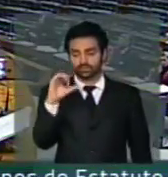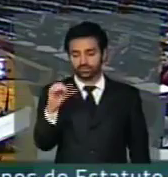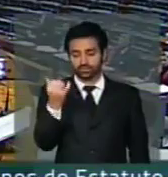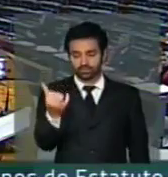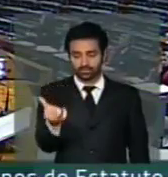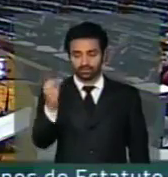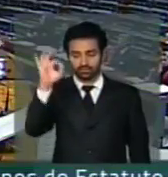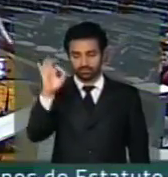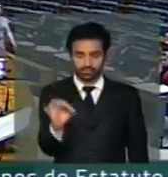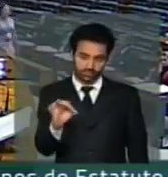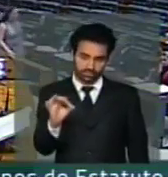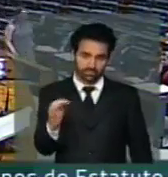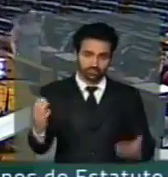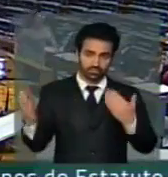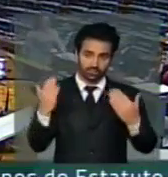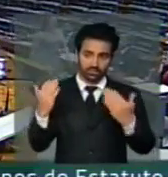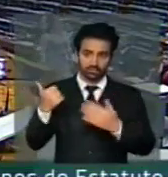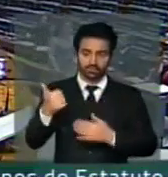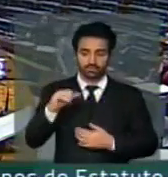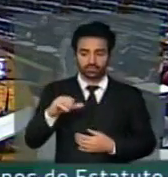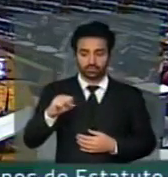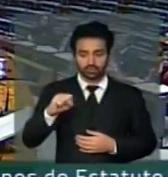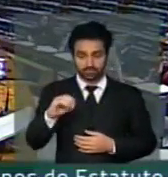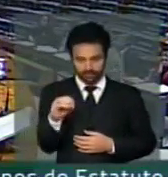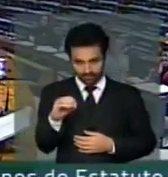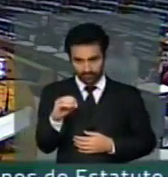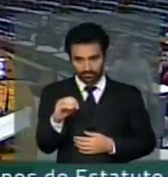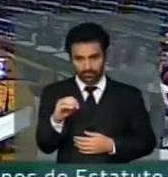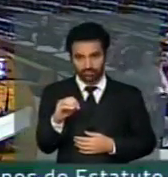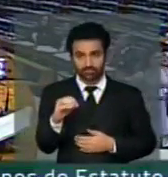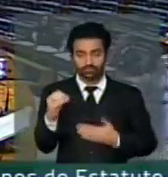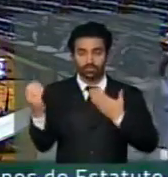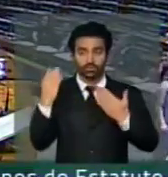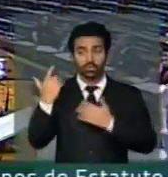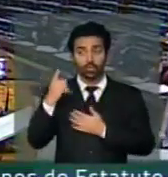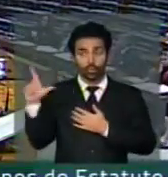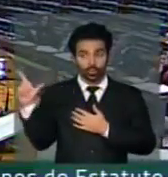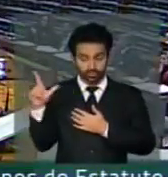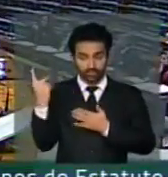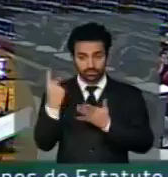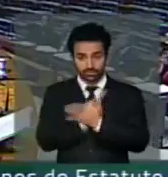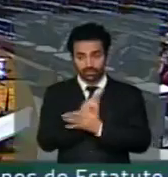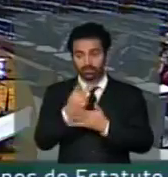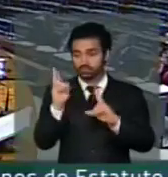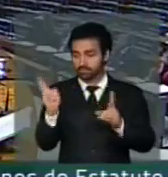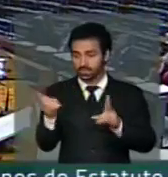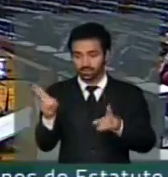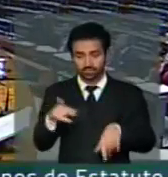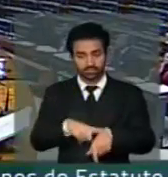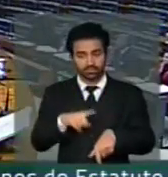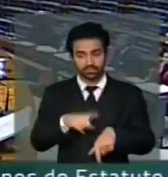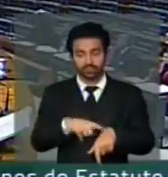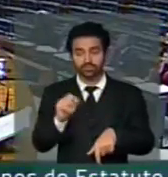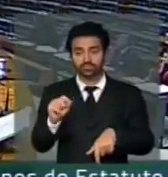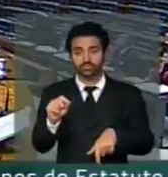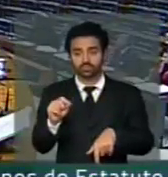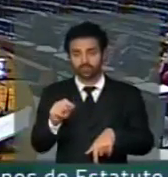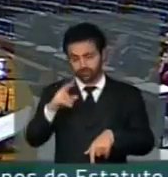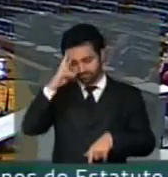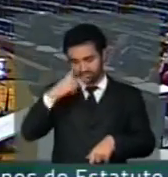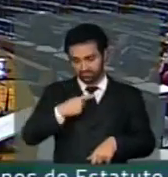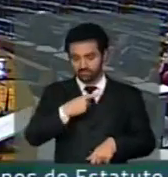496% em relação a 1980. Em comparação às outras causas, nesse mesmo período, os suicídios